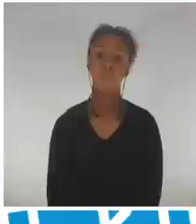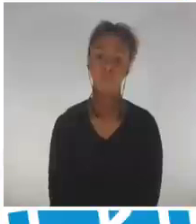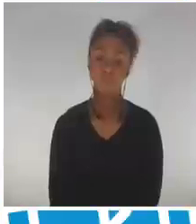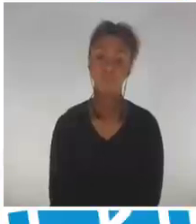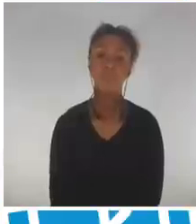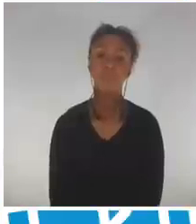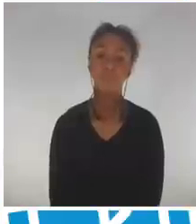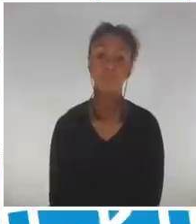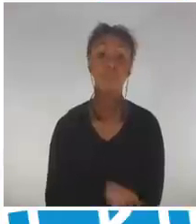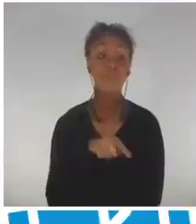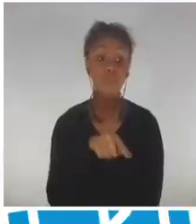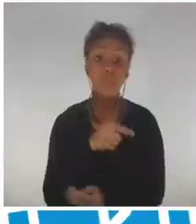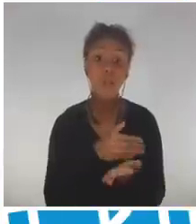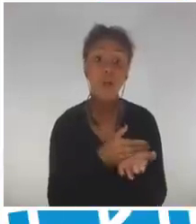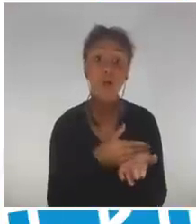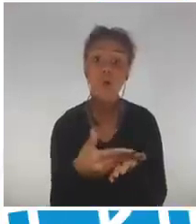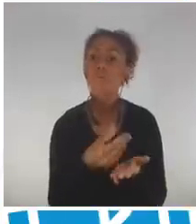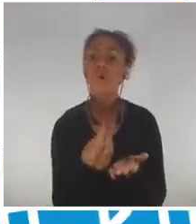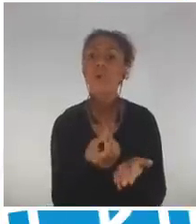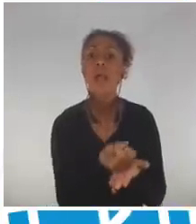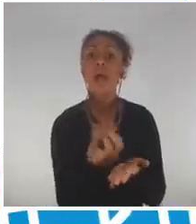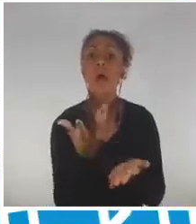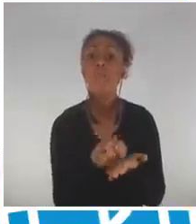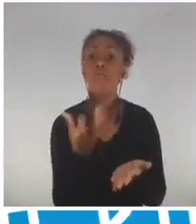assim a avaliação da alfabetização.